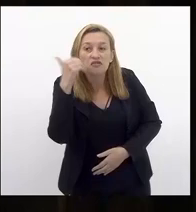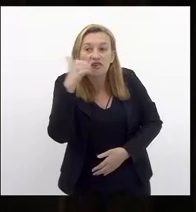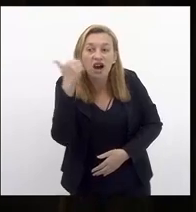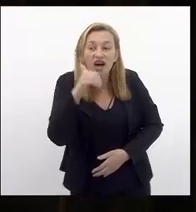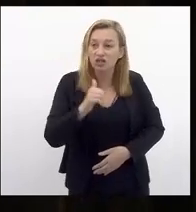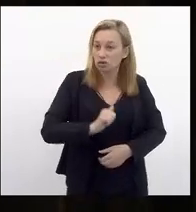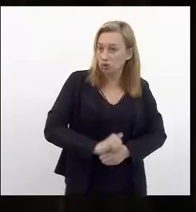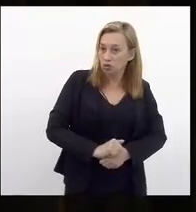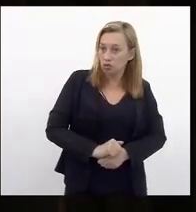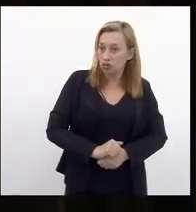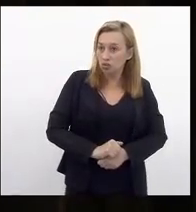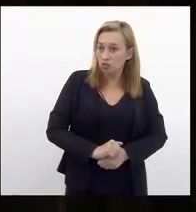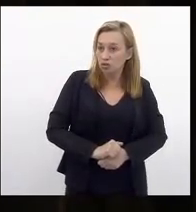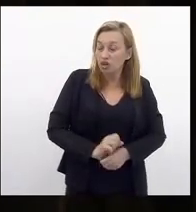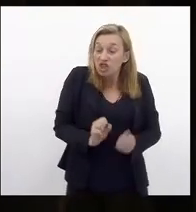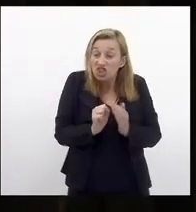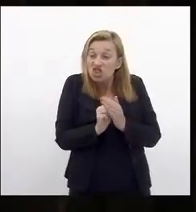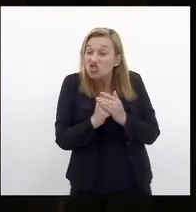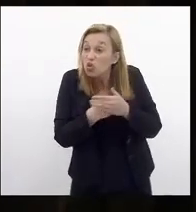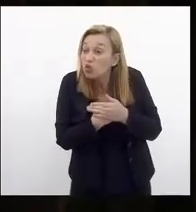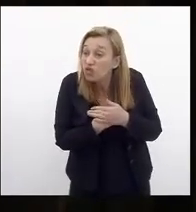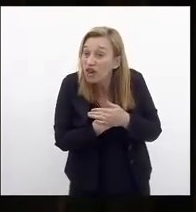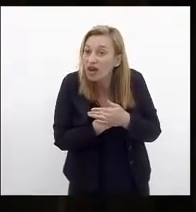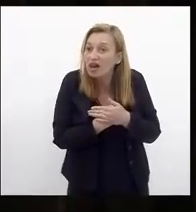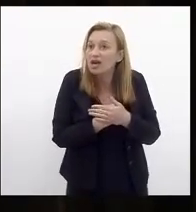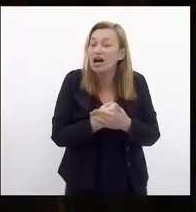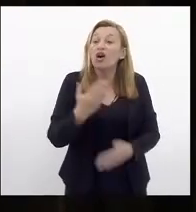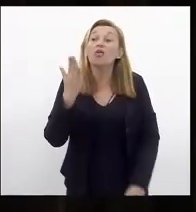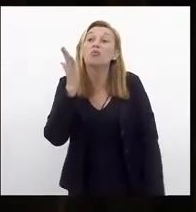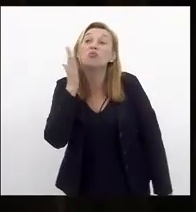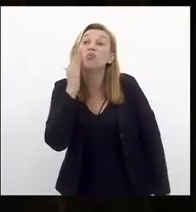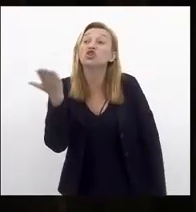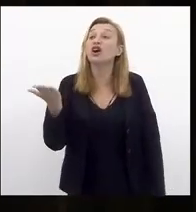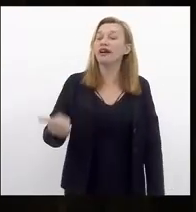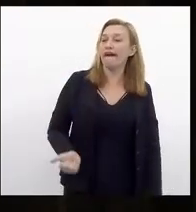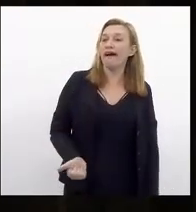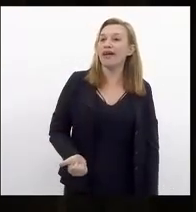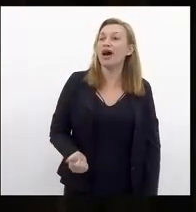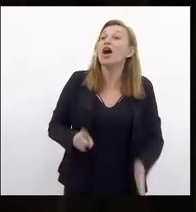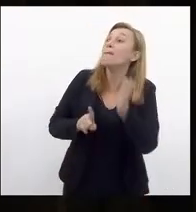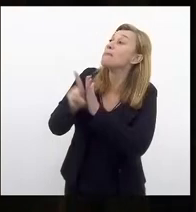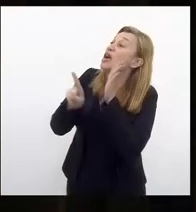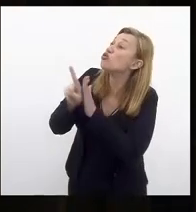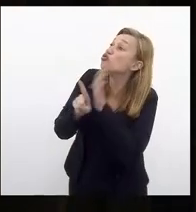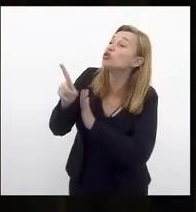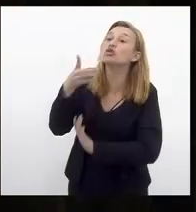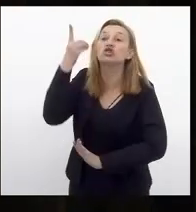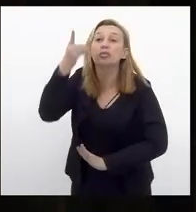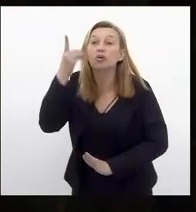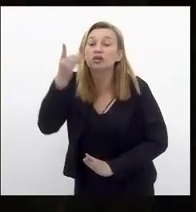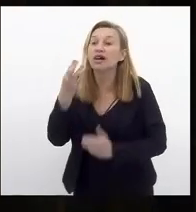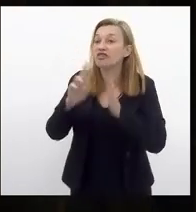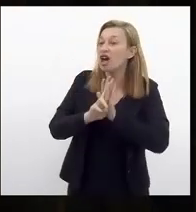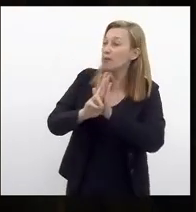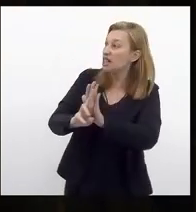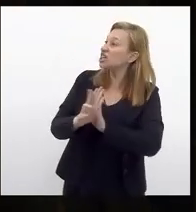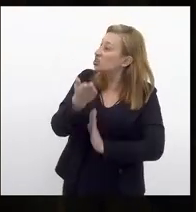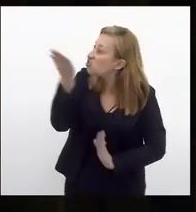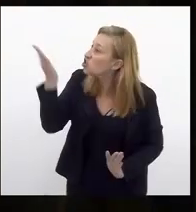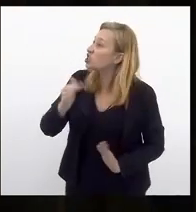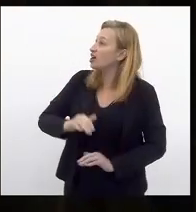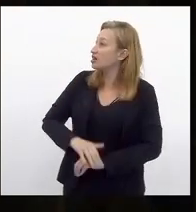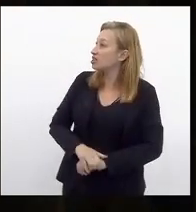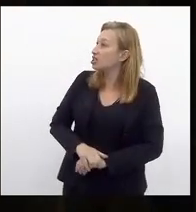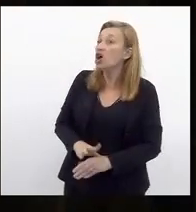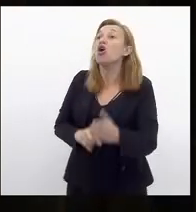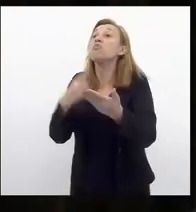falando português claro eu faço desafios vocês que estão na galeria pergunte aos deputados que representam vocês